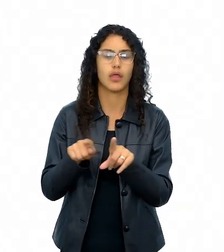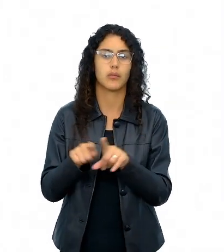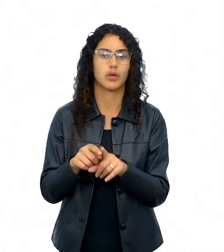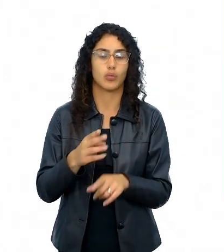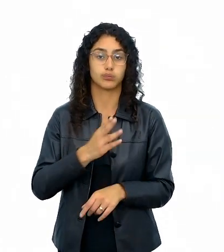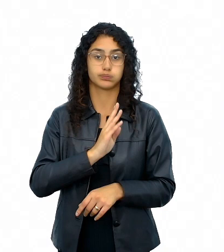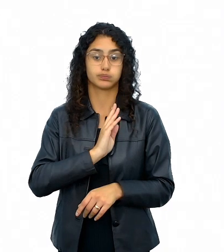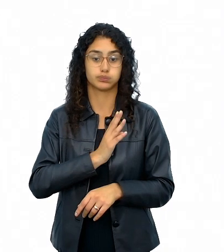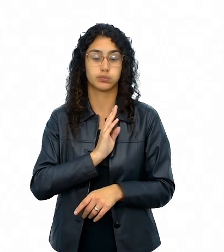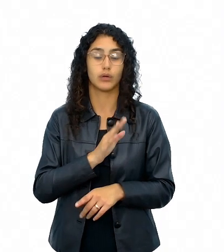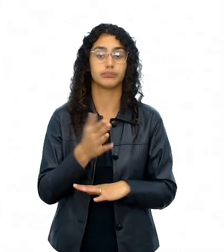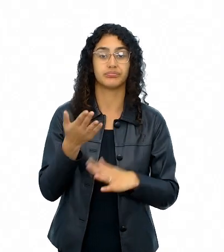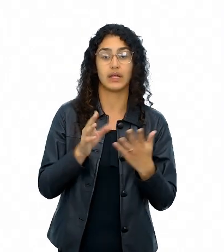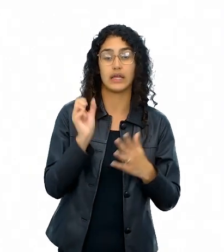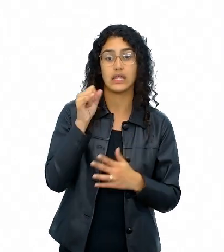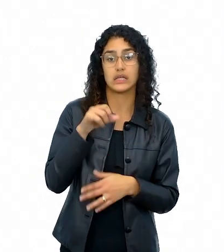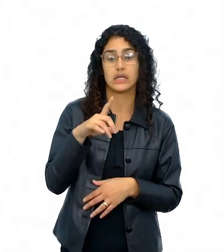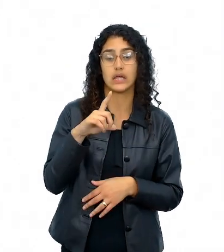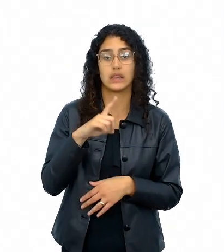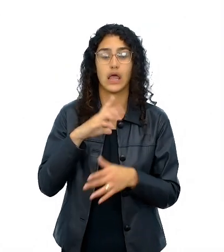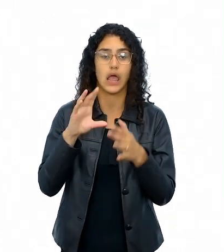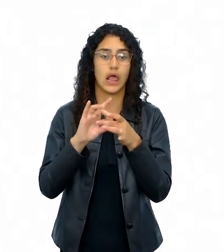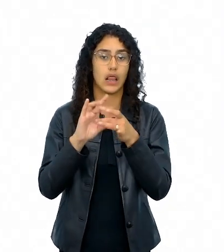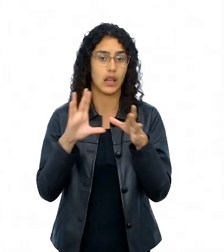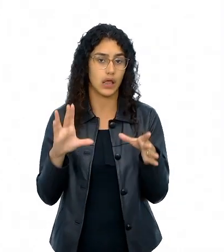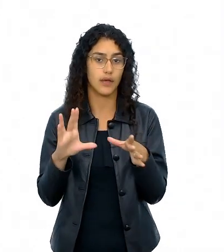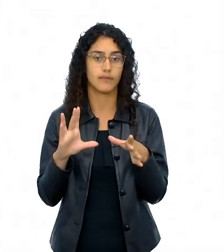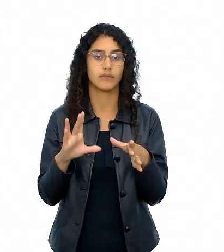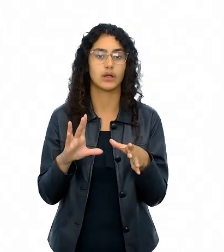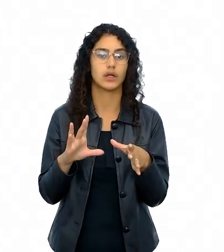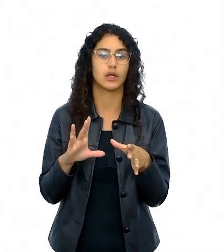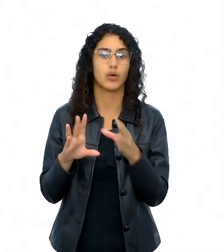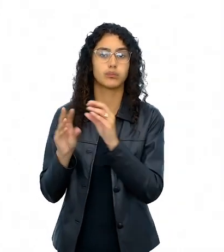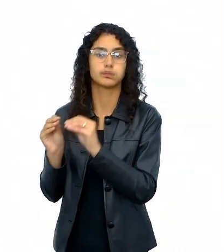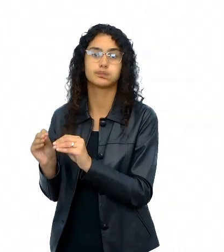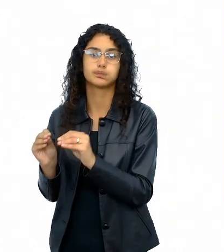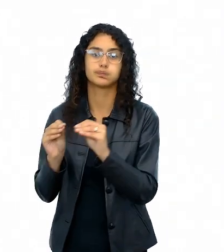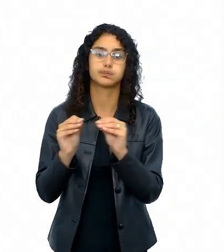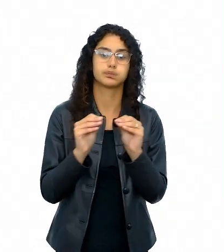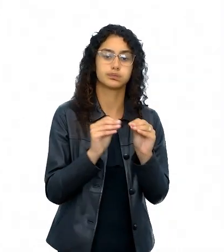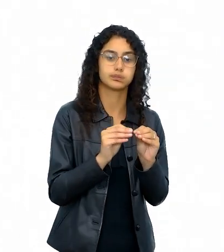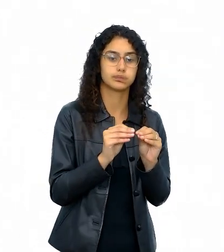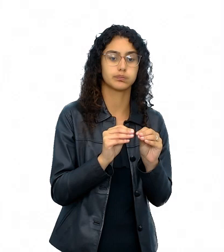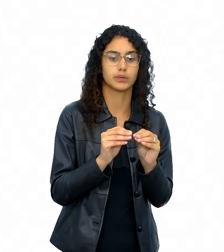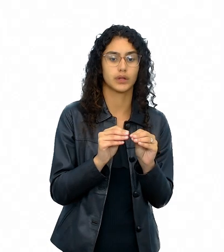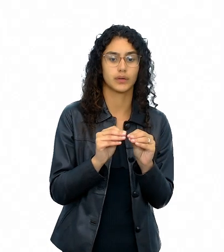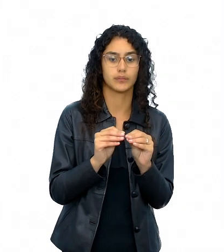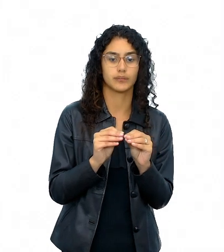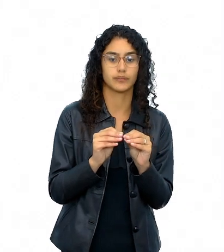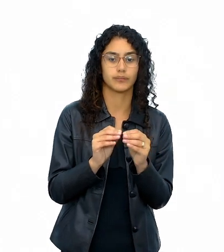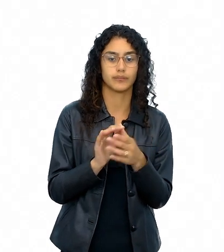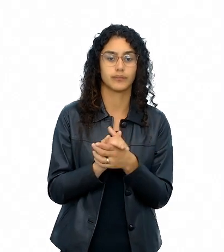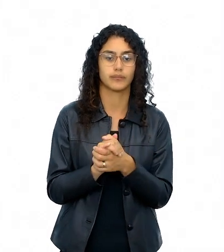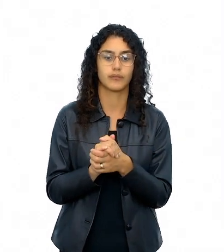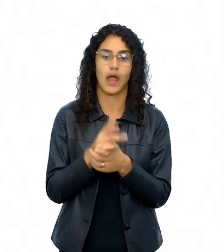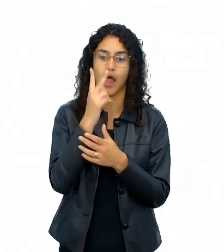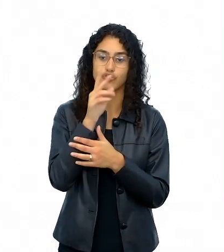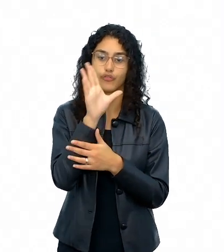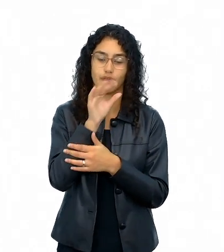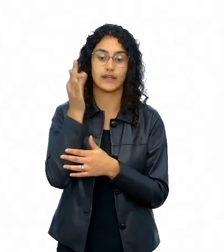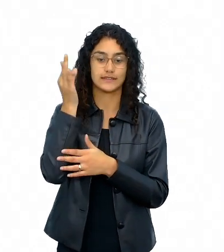arterial. Talvez, se vocês têm ali disponibilidade de levar um esfigmomanômetro, falei